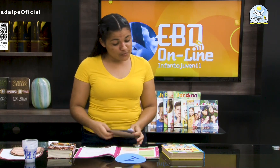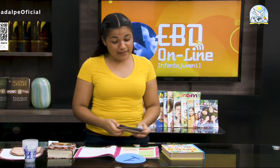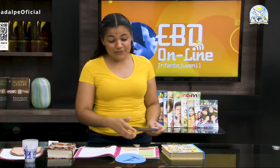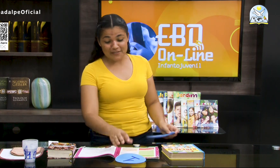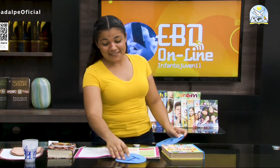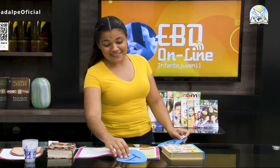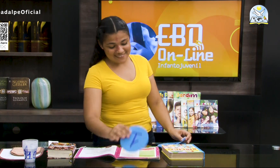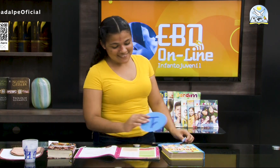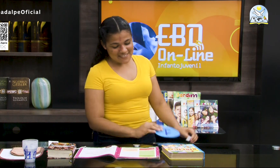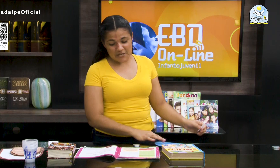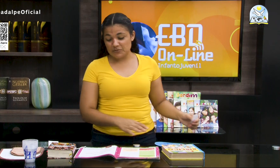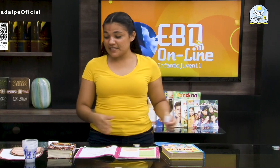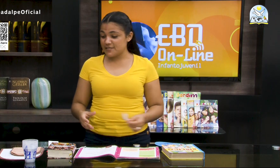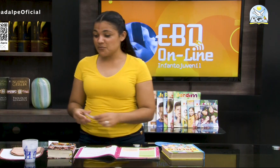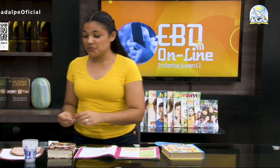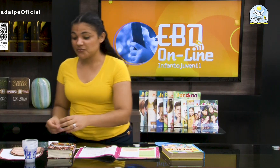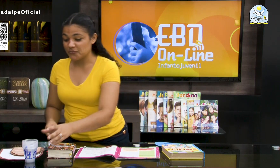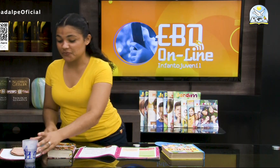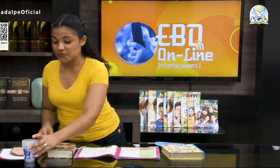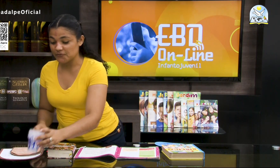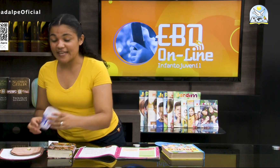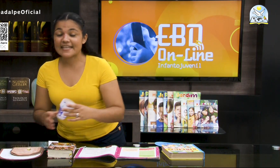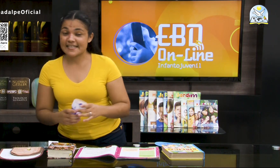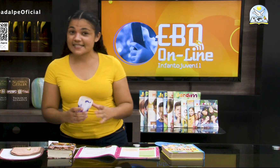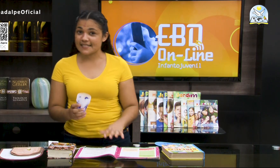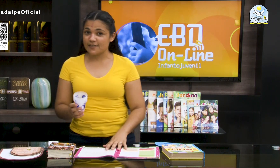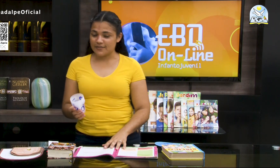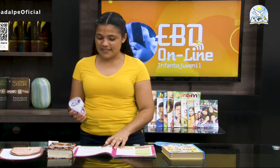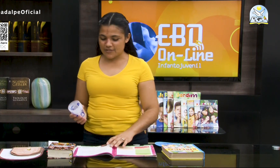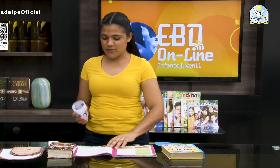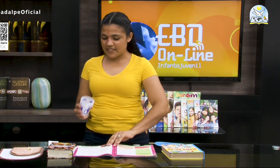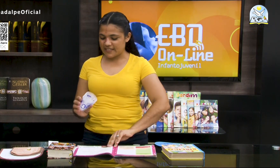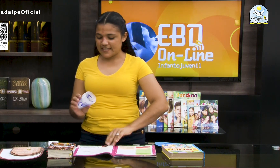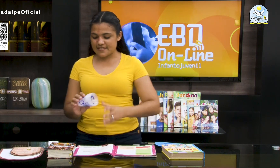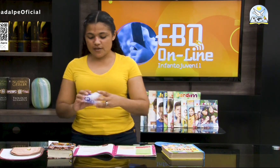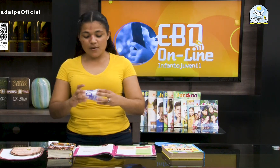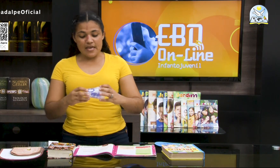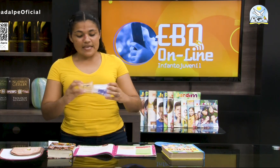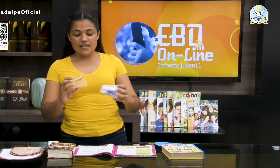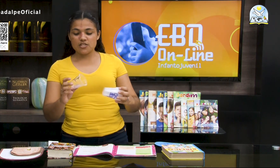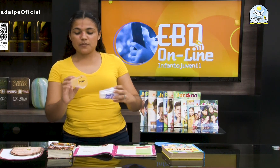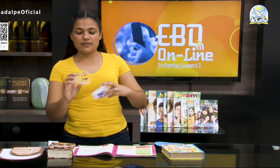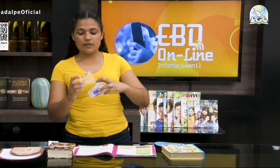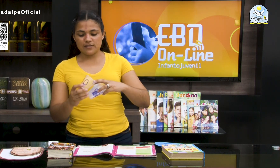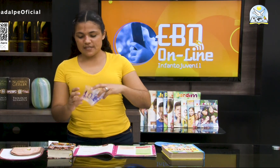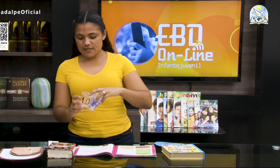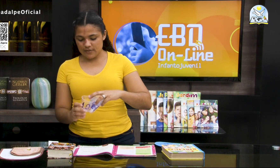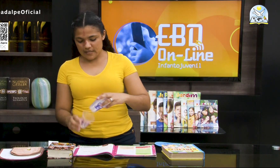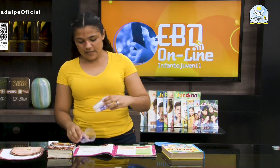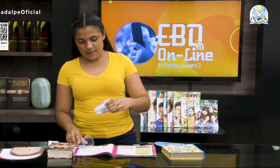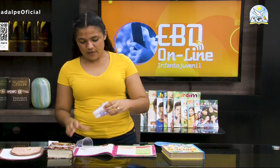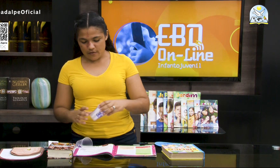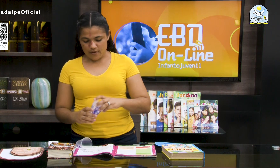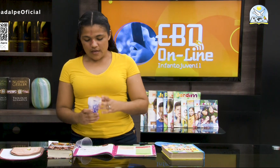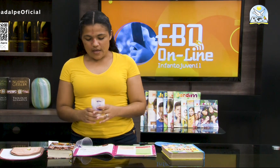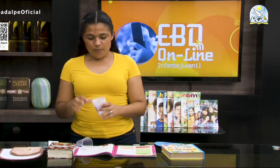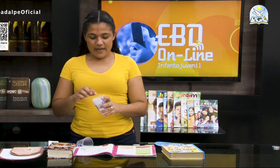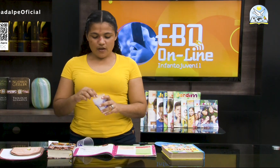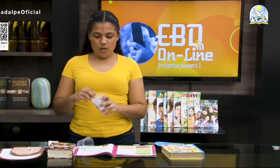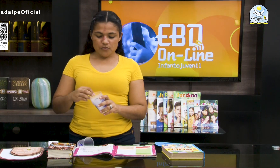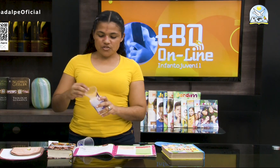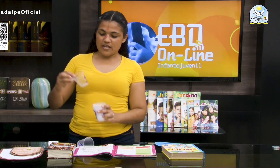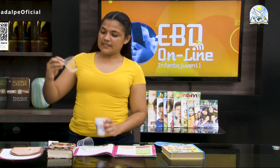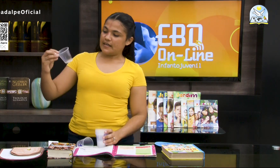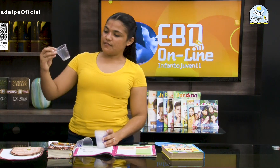eu gosto bastante, eu utilizo muito no, no, na criação, né, na historinha da criação, e a gente pode estar utilizando aqui também, ó. Eu